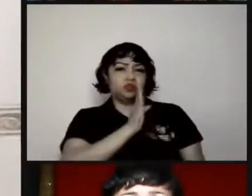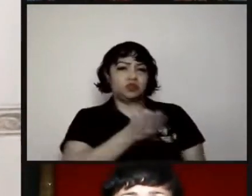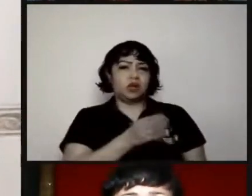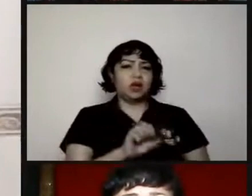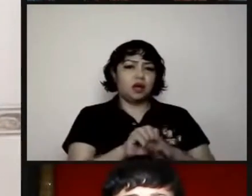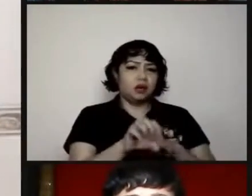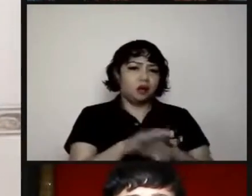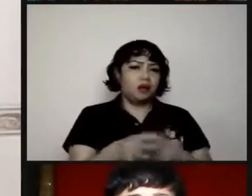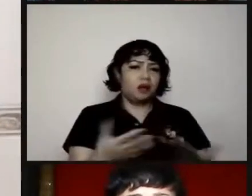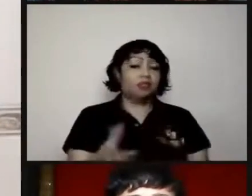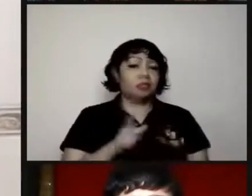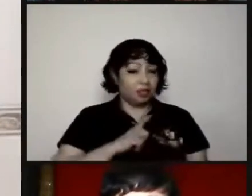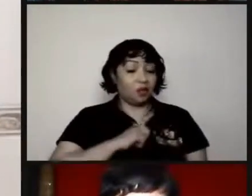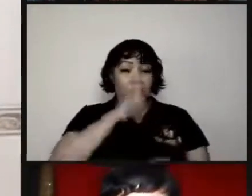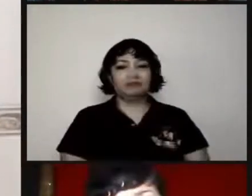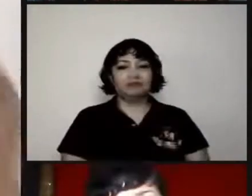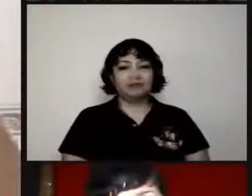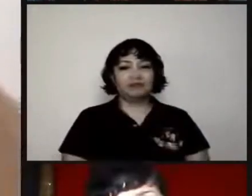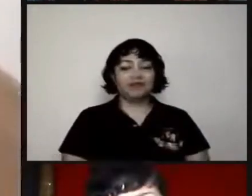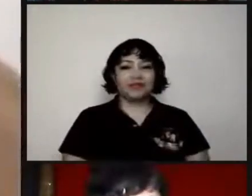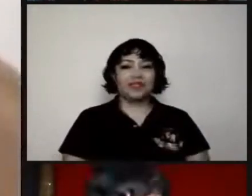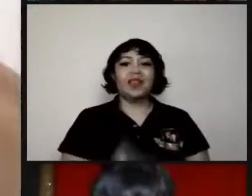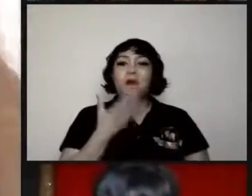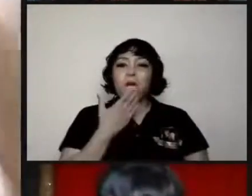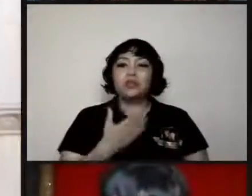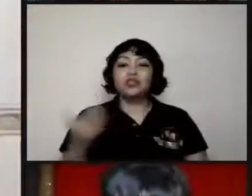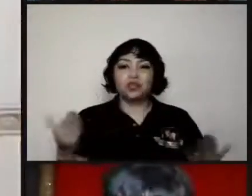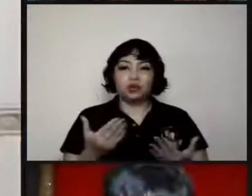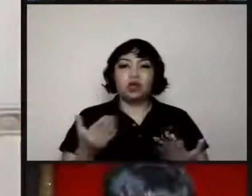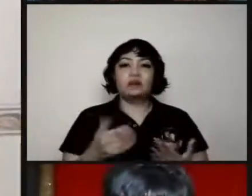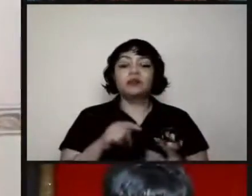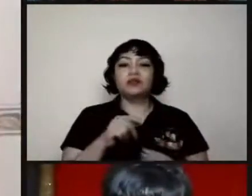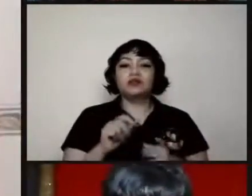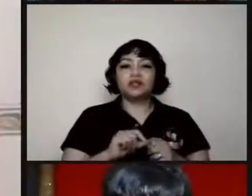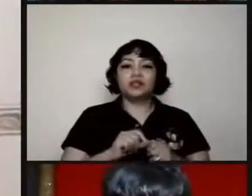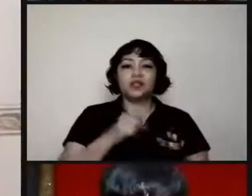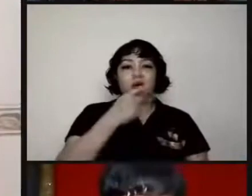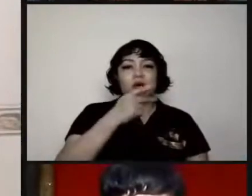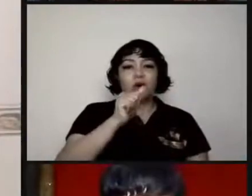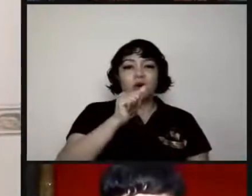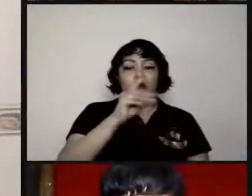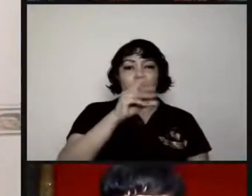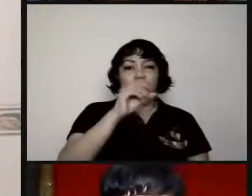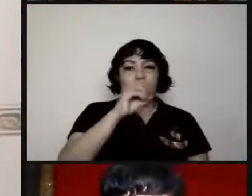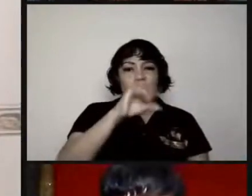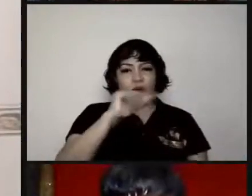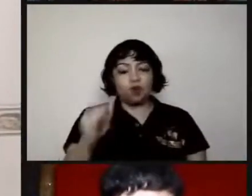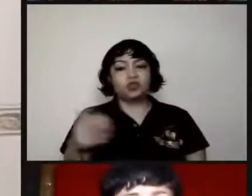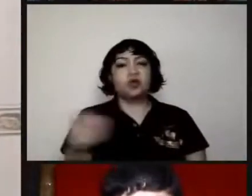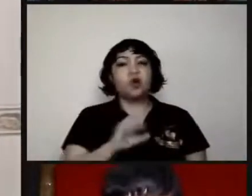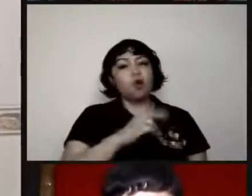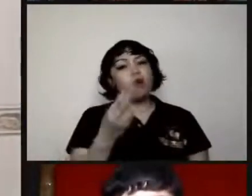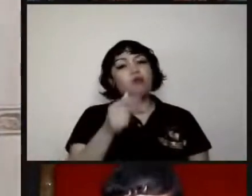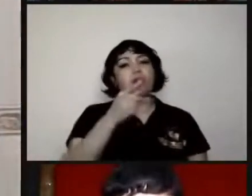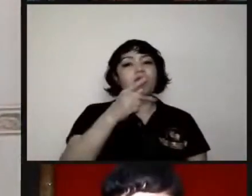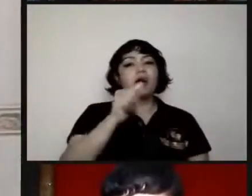médio, eles têm uma criatividade muito grande para eles fazerem uma paródia ou uma paráfrase da Canção do Exílio. Por isso que eu trouxe a